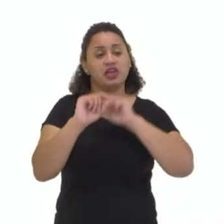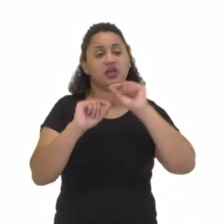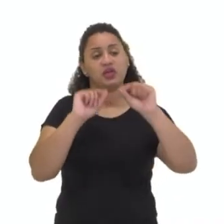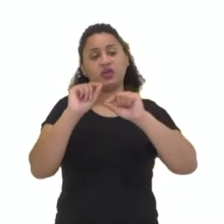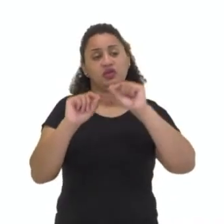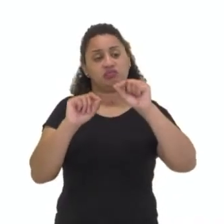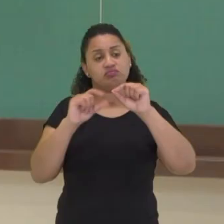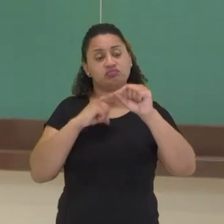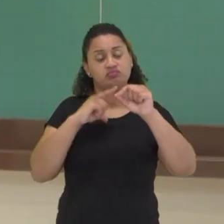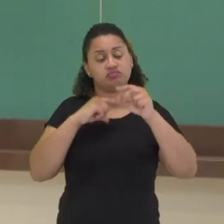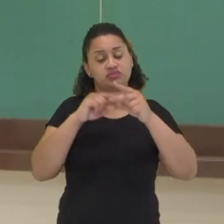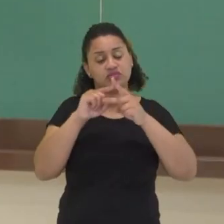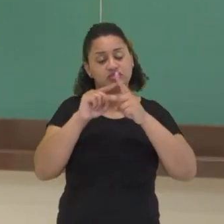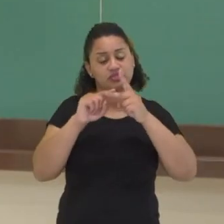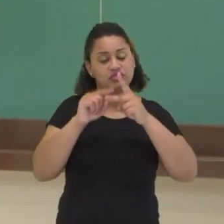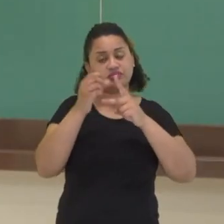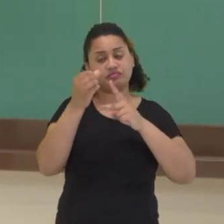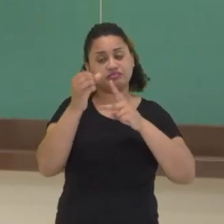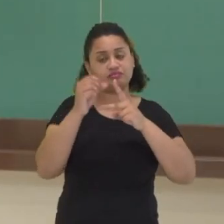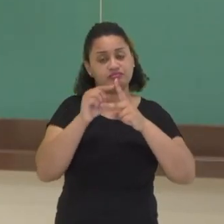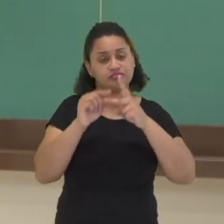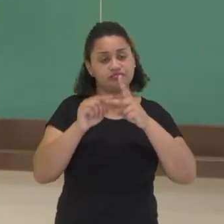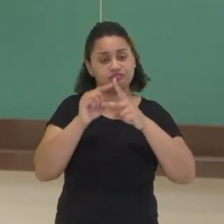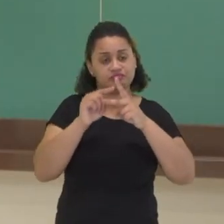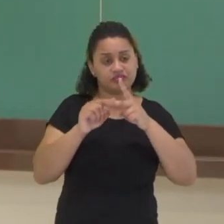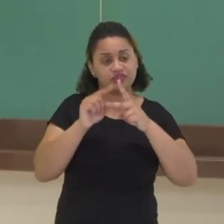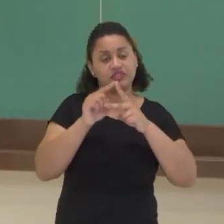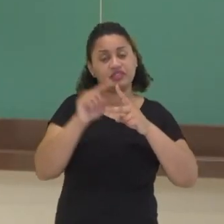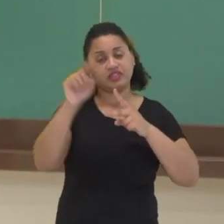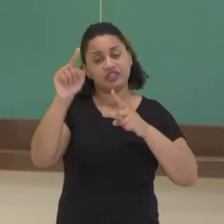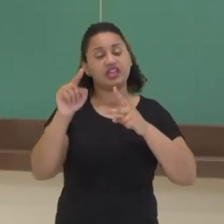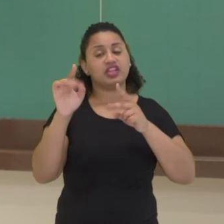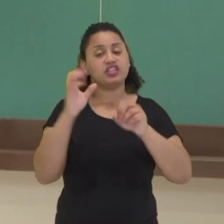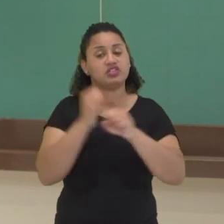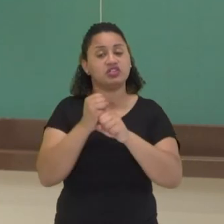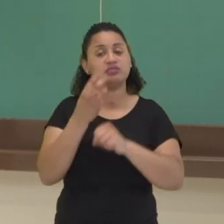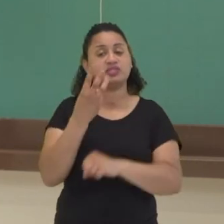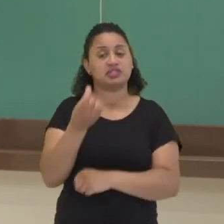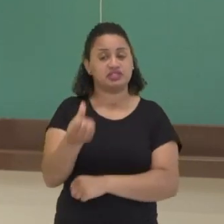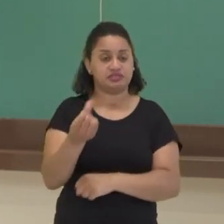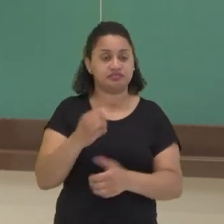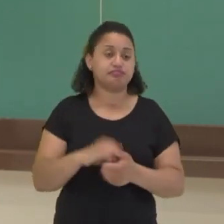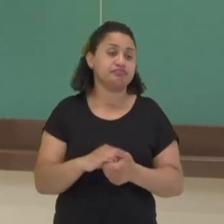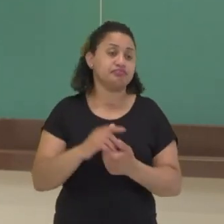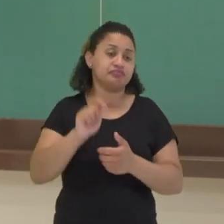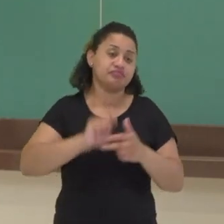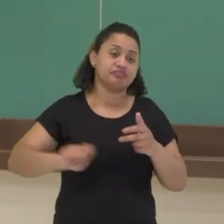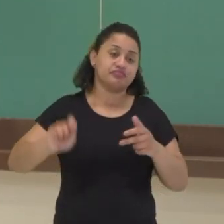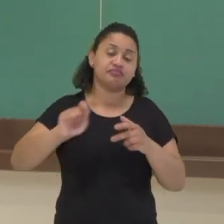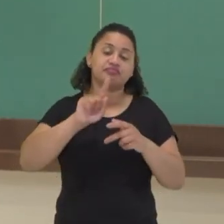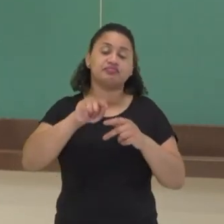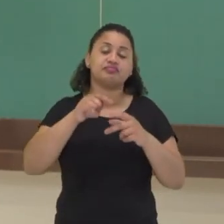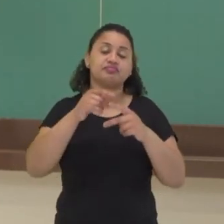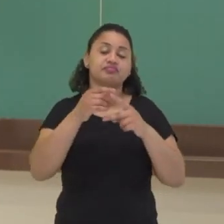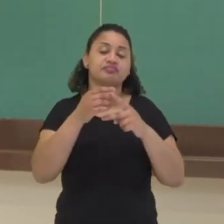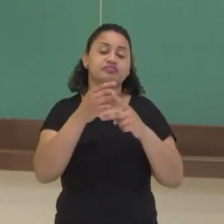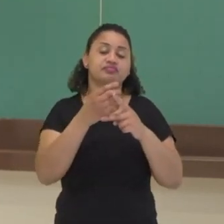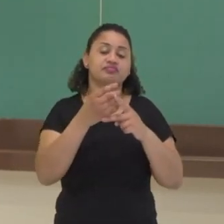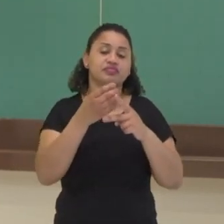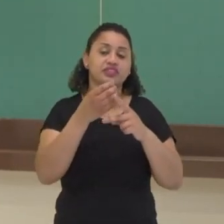raio 6, 6 vezes 6, 36. Então, a área deste círculo é 36